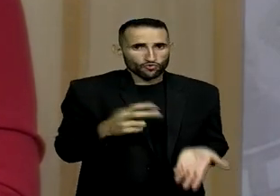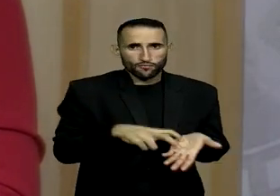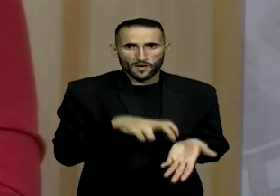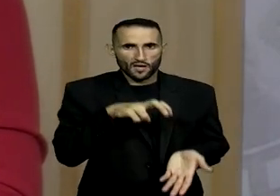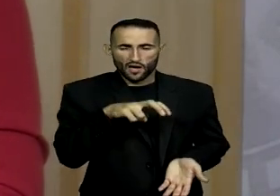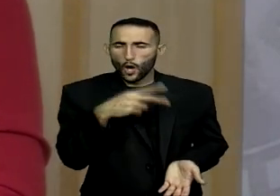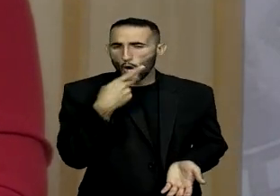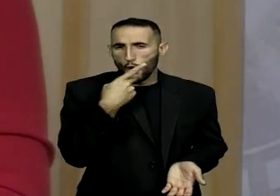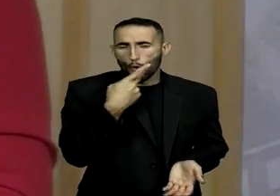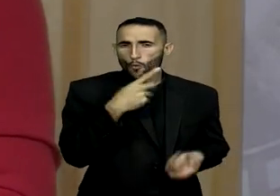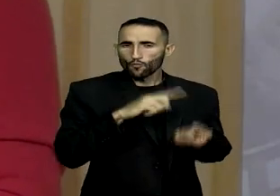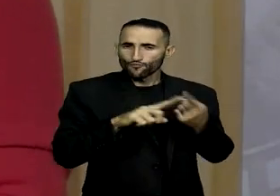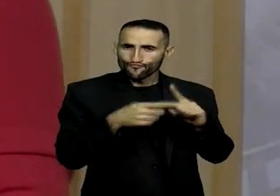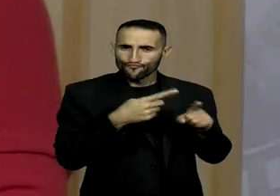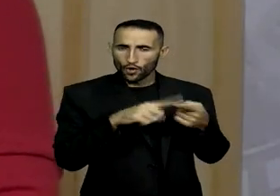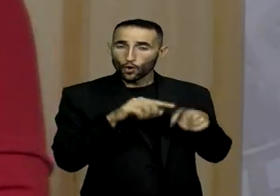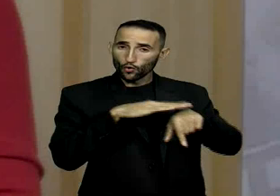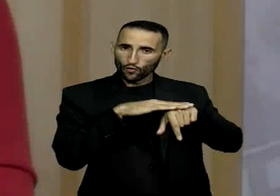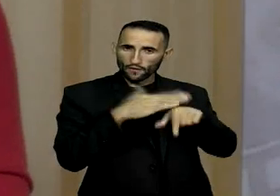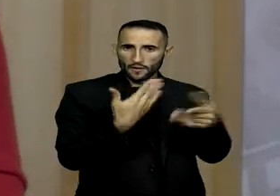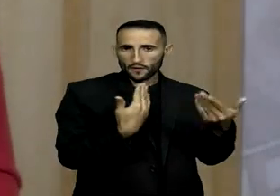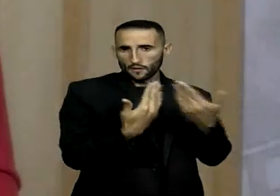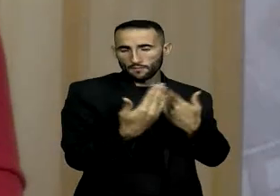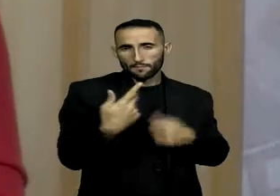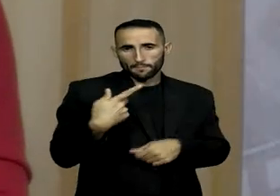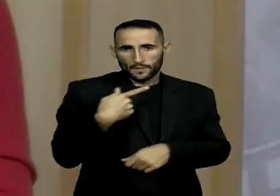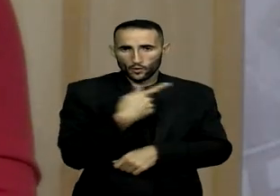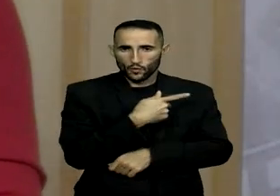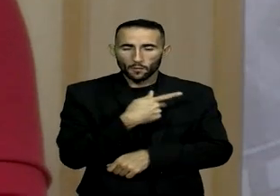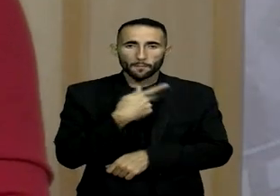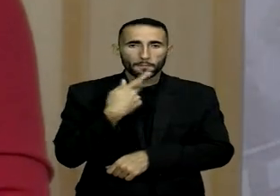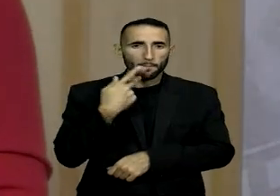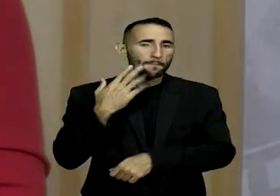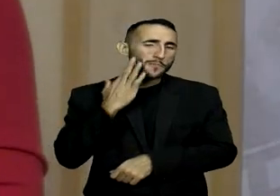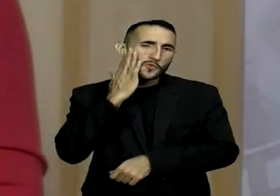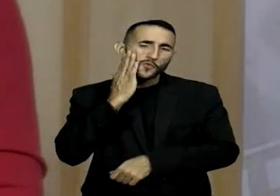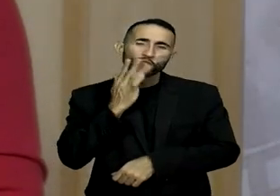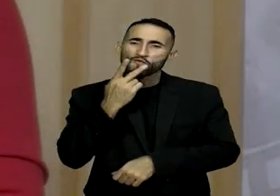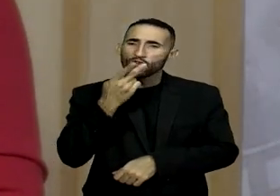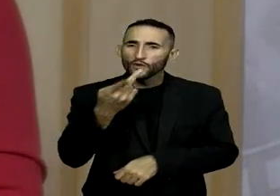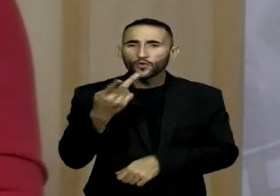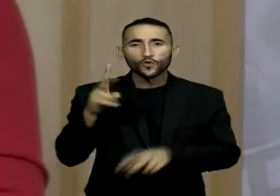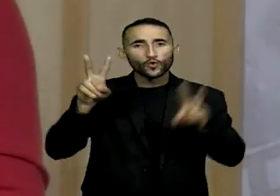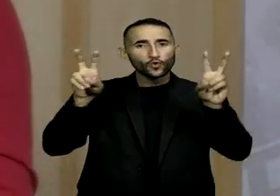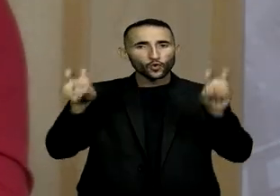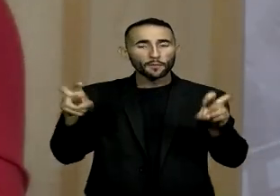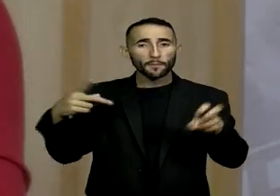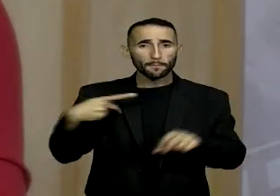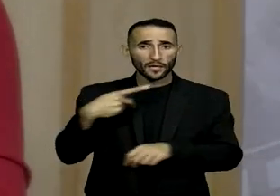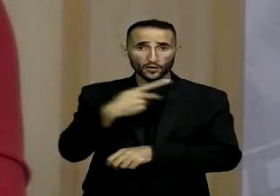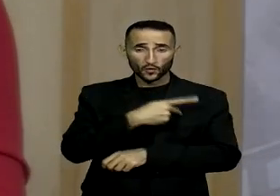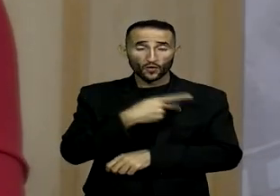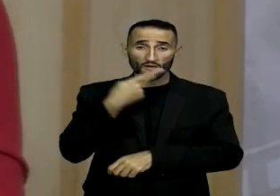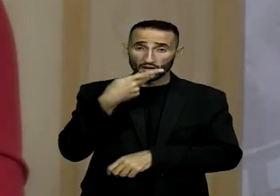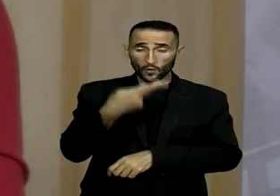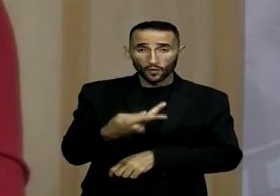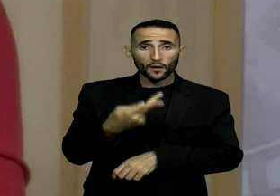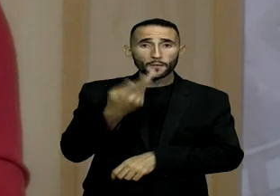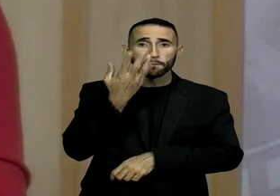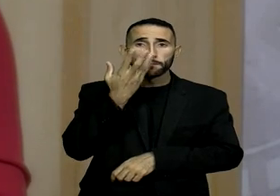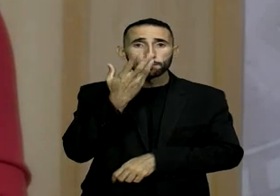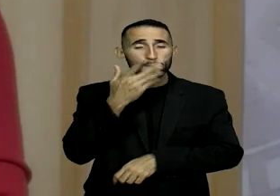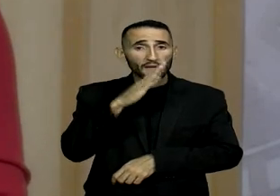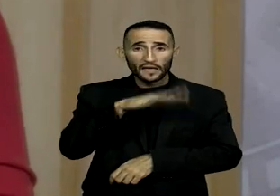e na comissão ainda da criança, a gente comentava sobre esse caso, sobre esse pastor que diz que a criança ela